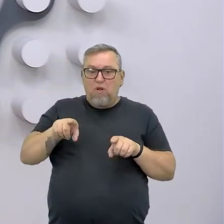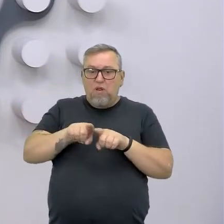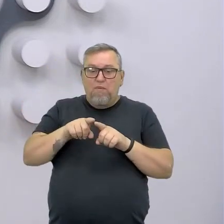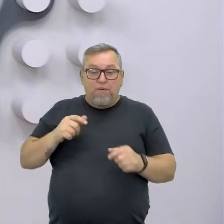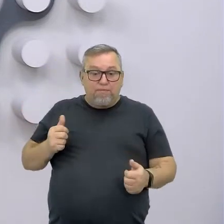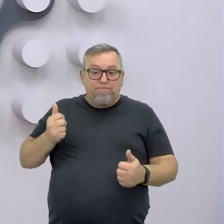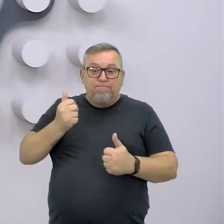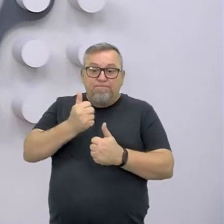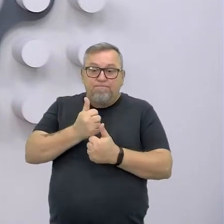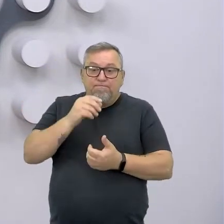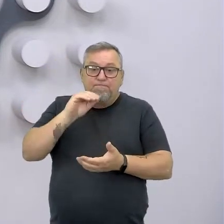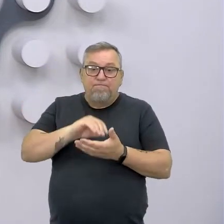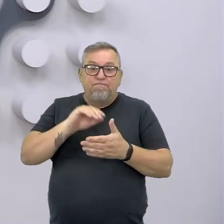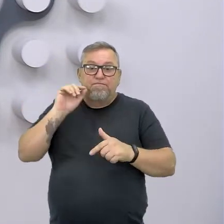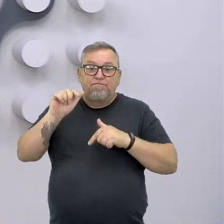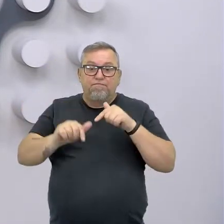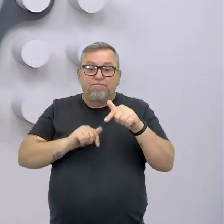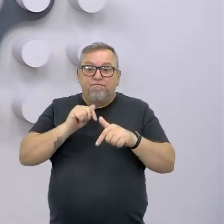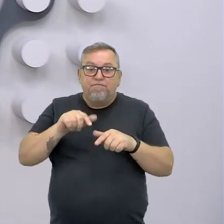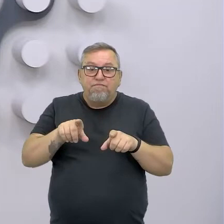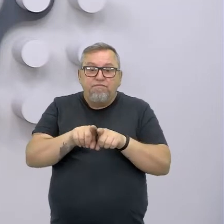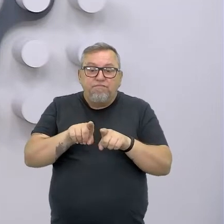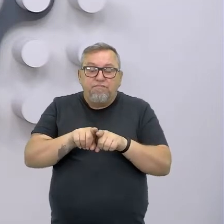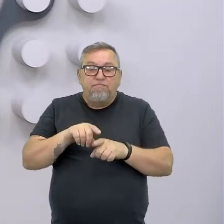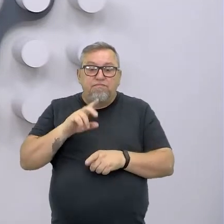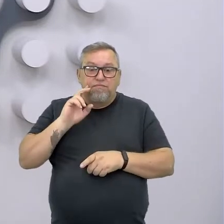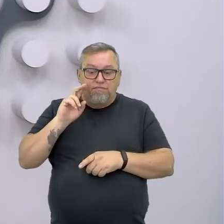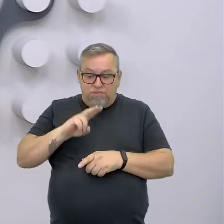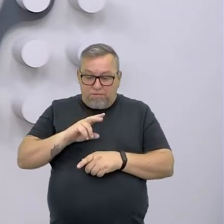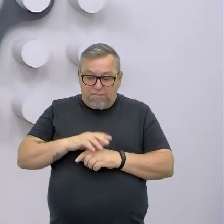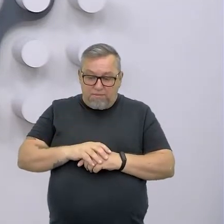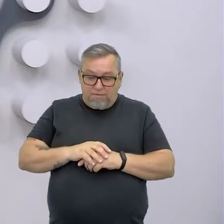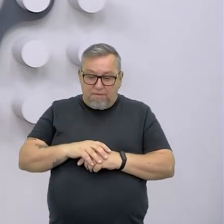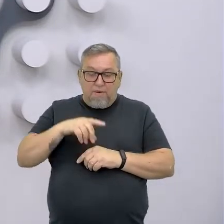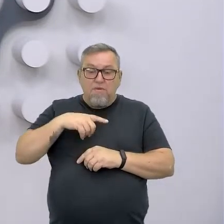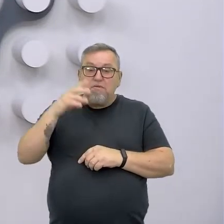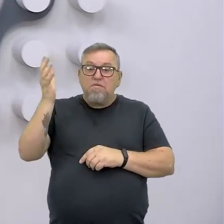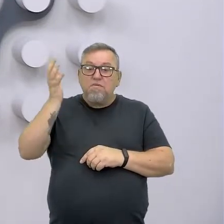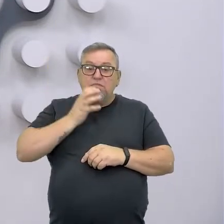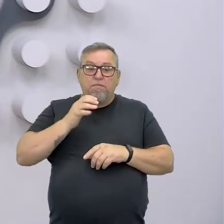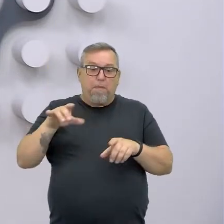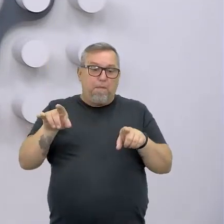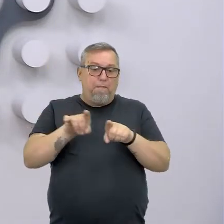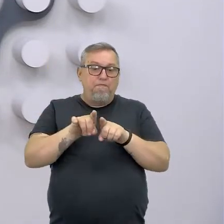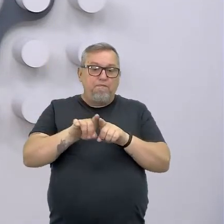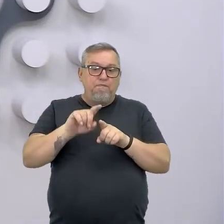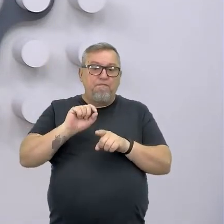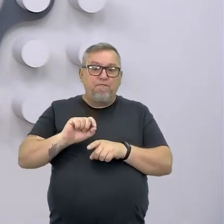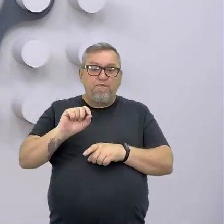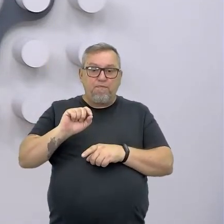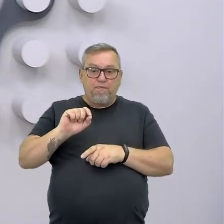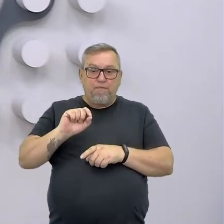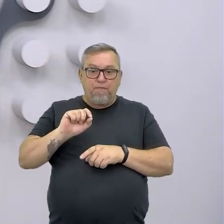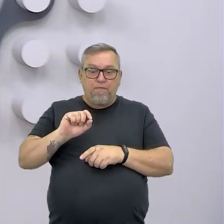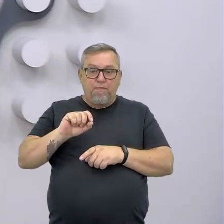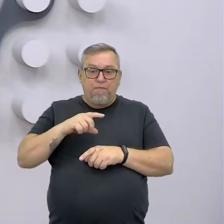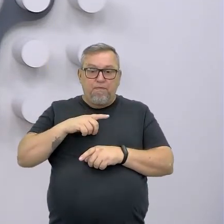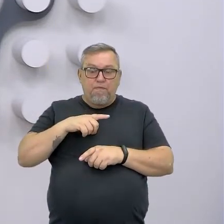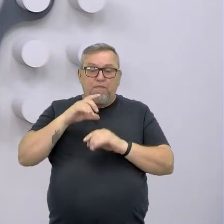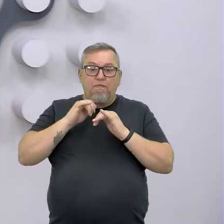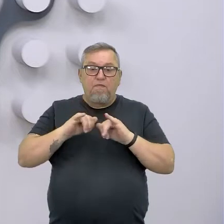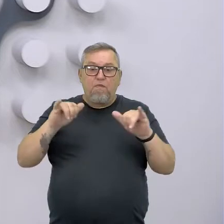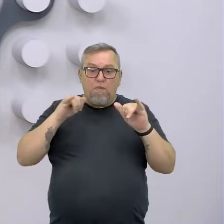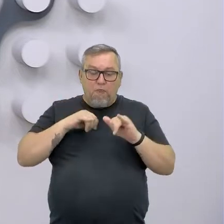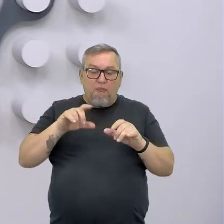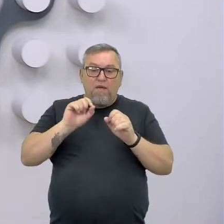também a falta de trabalho, a falta de seriedade, né, com a qual uma notícia